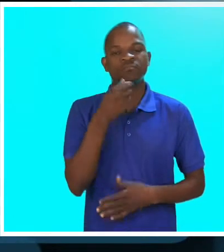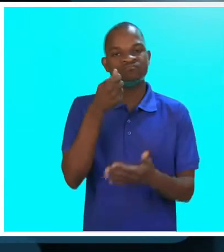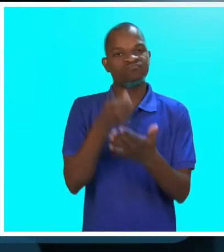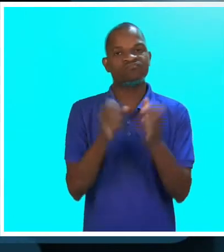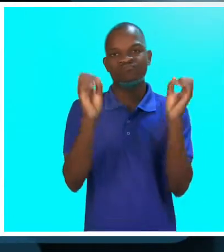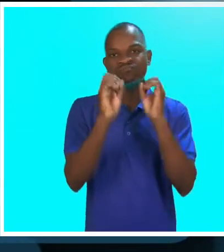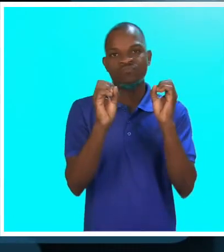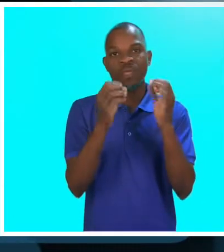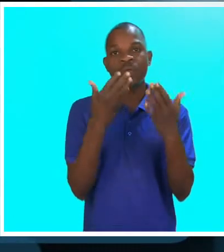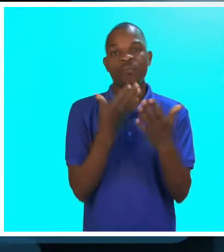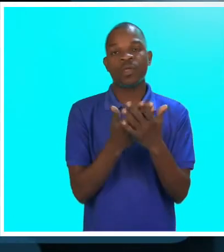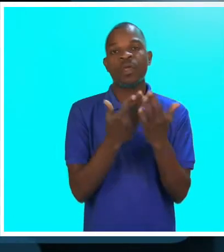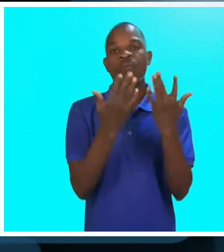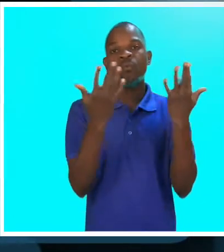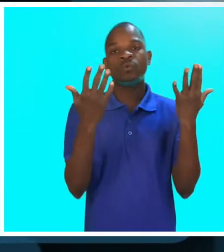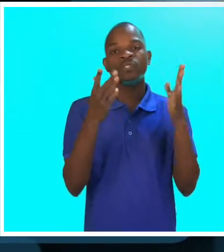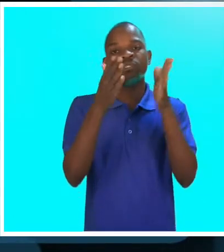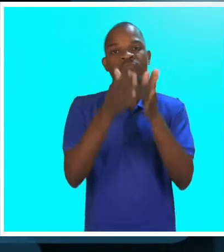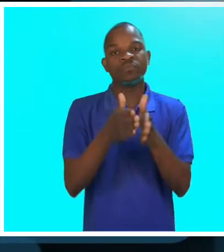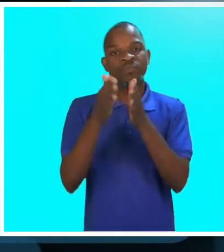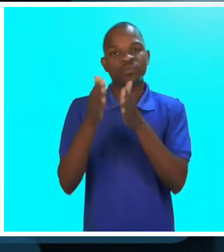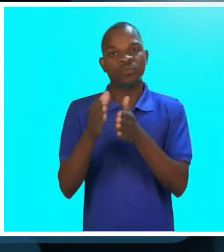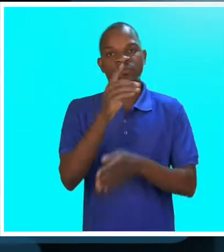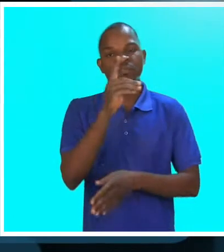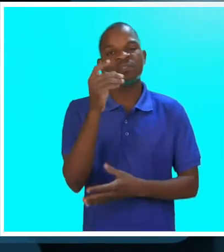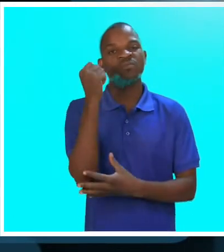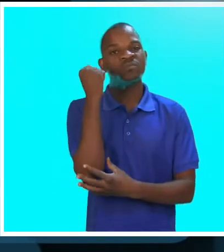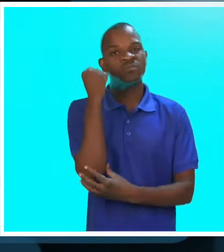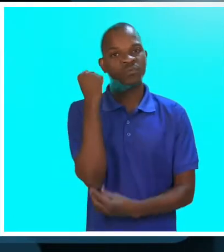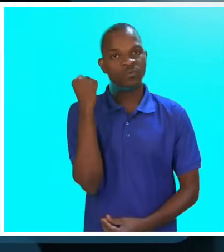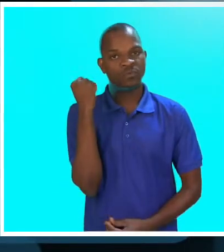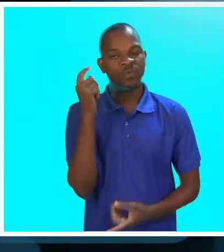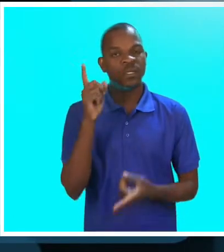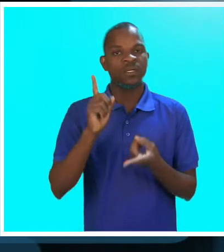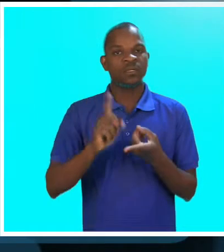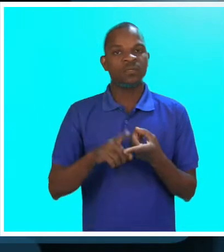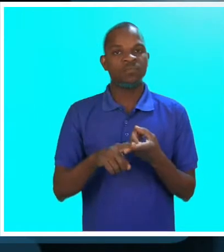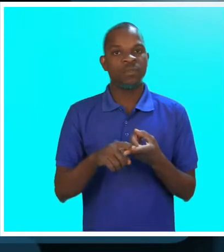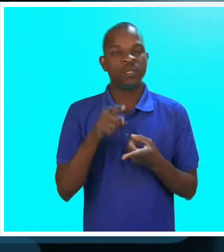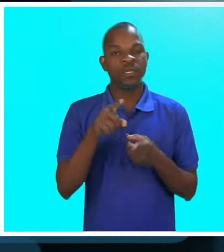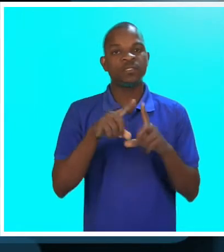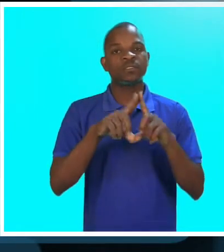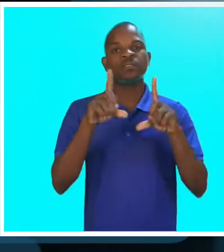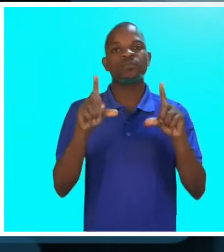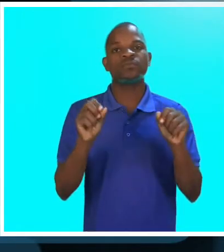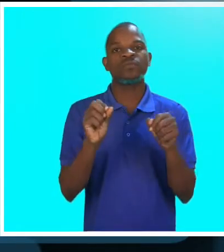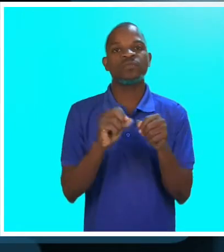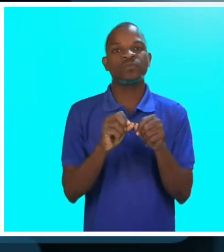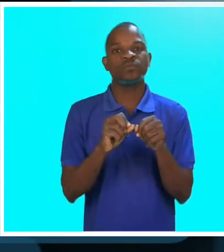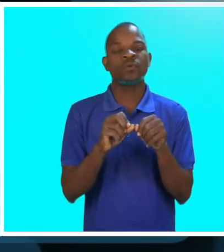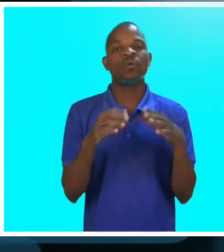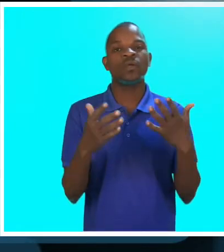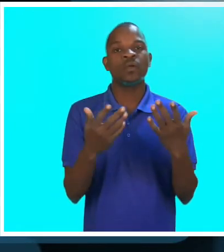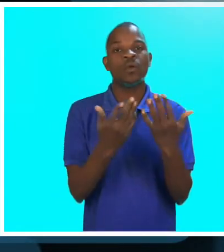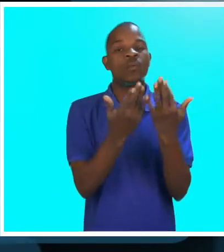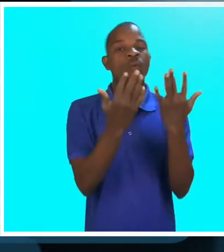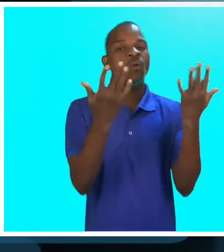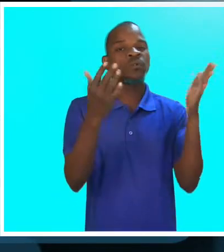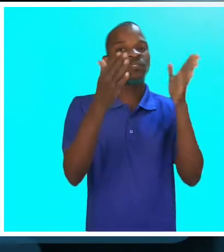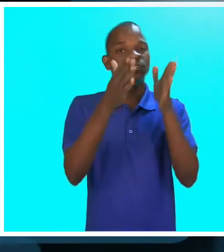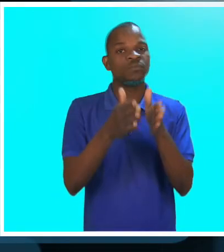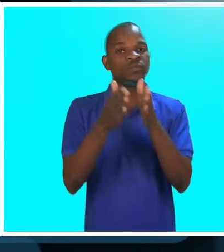maior parte delas não tem condições financeiras que é uma das coisas que faz com que a maior